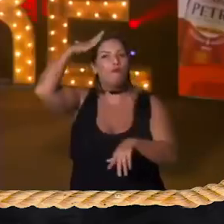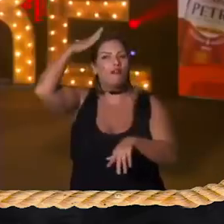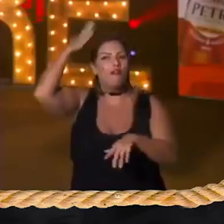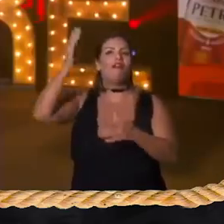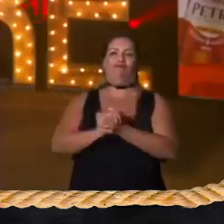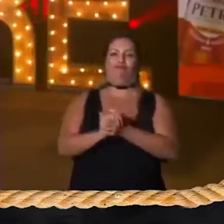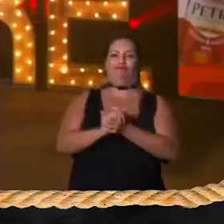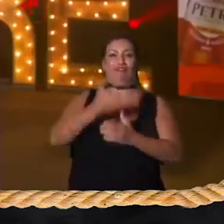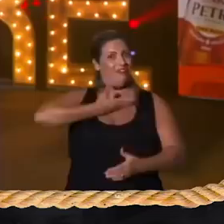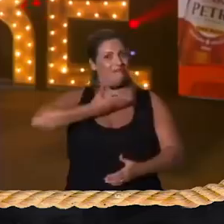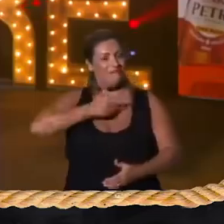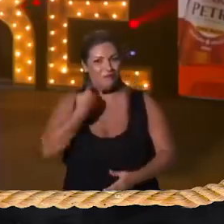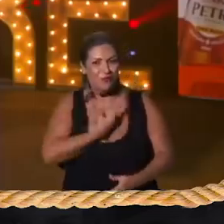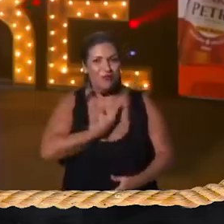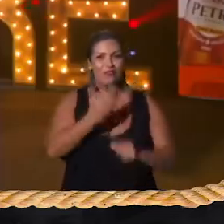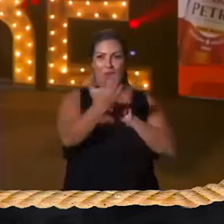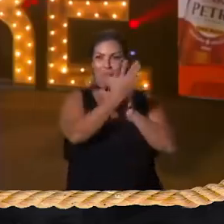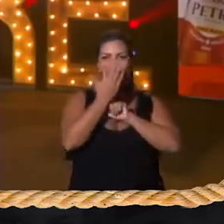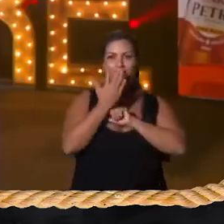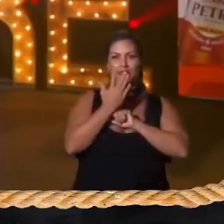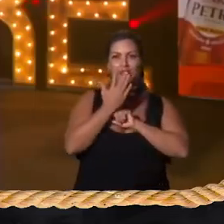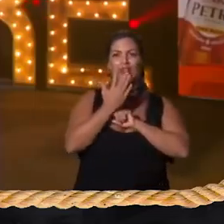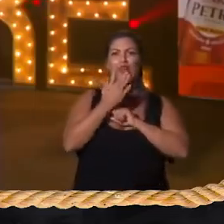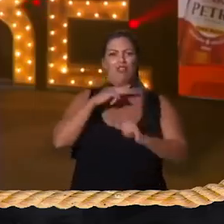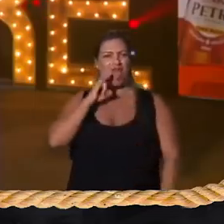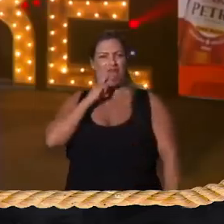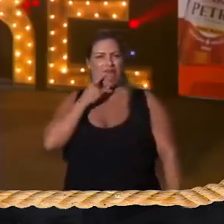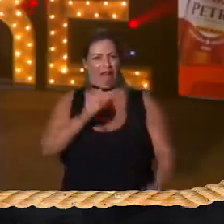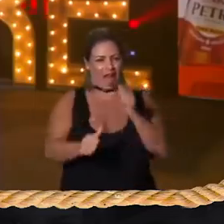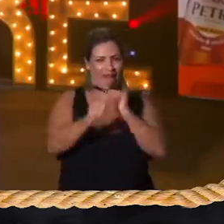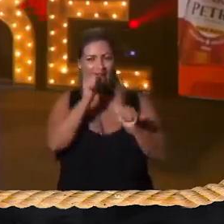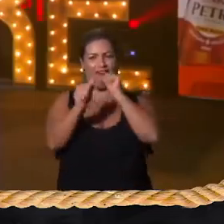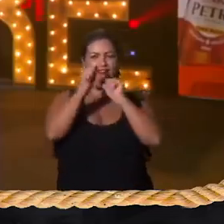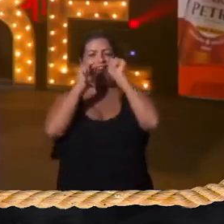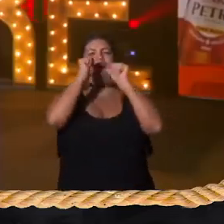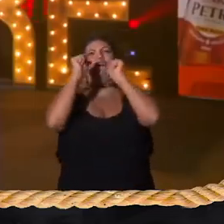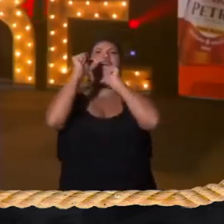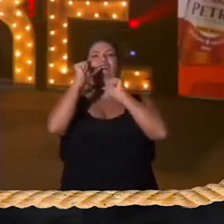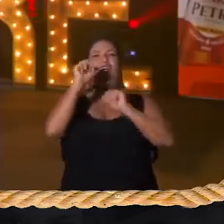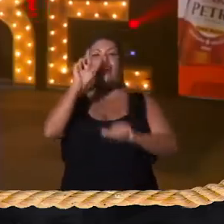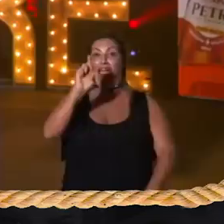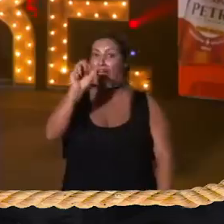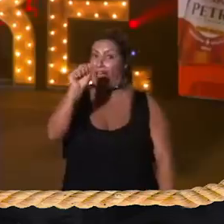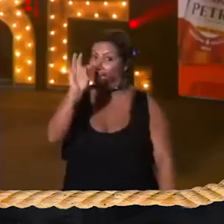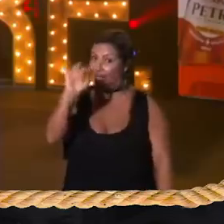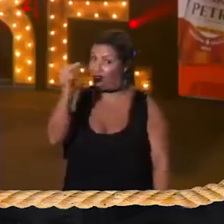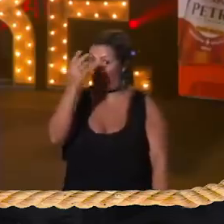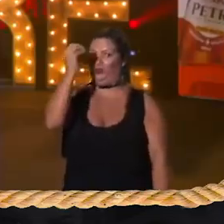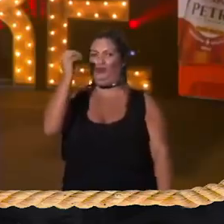nosso amigo, apresentador, o do maior cachaceiro do mundo, só apresenta o programa bêbado. Ratinho! Alô,